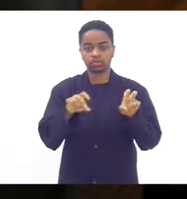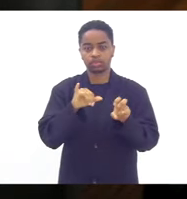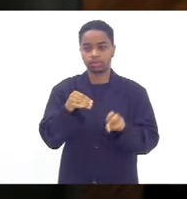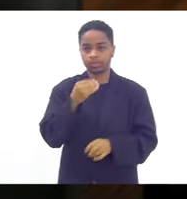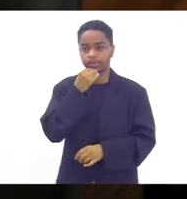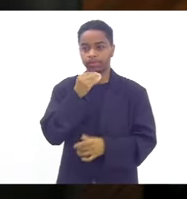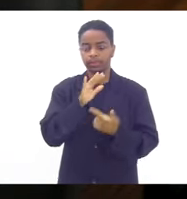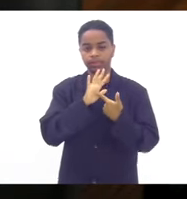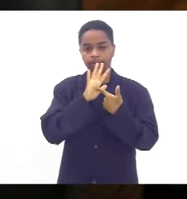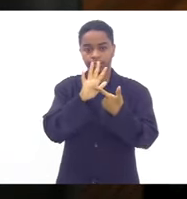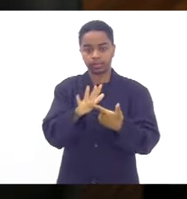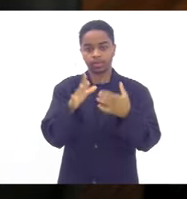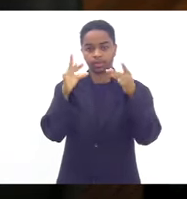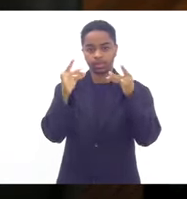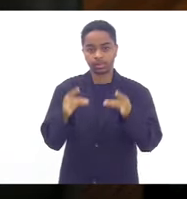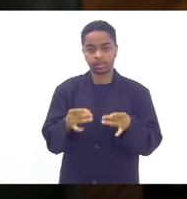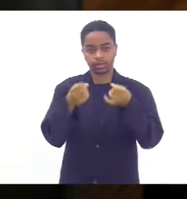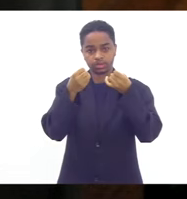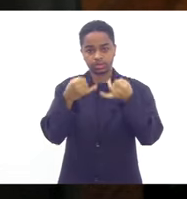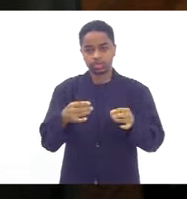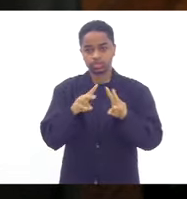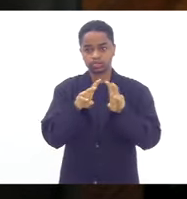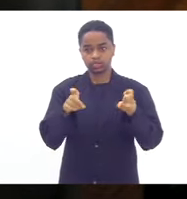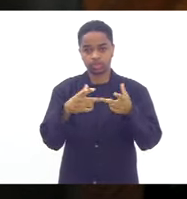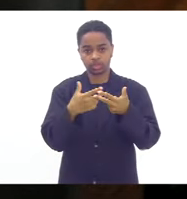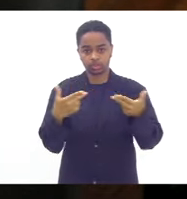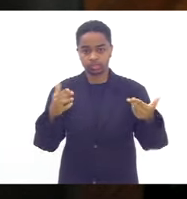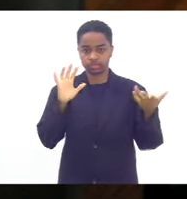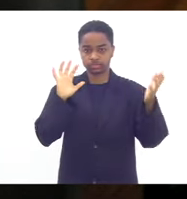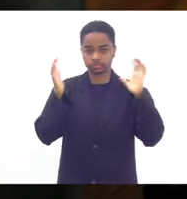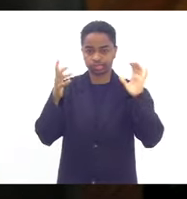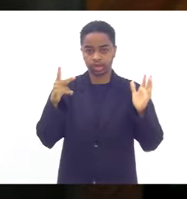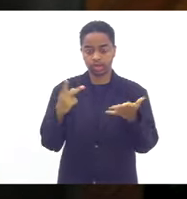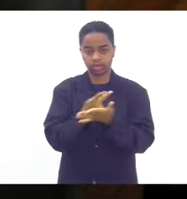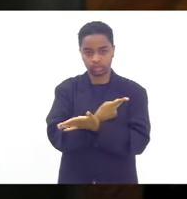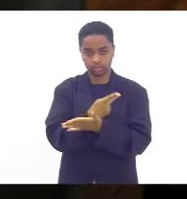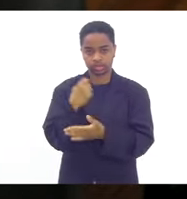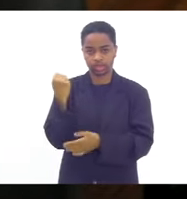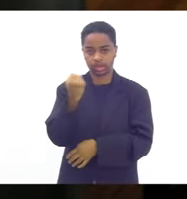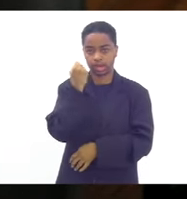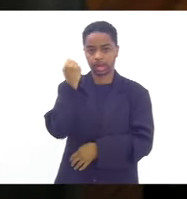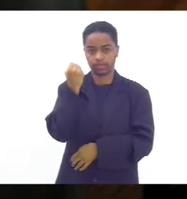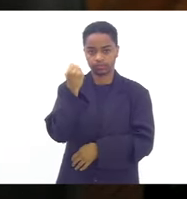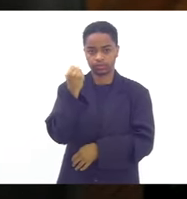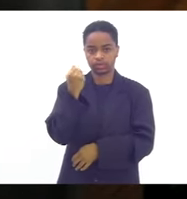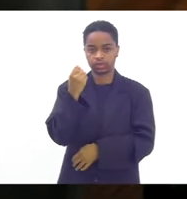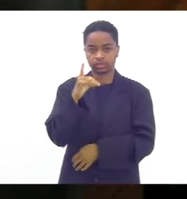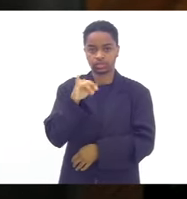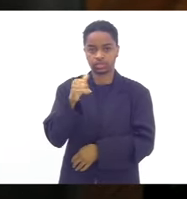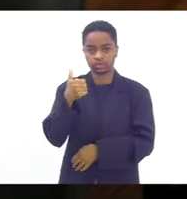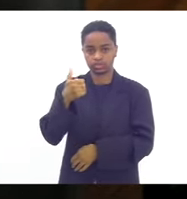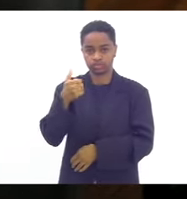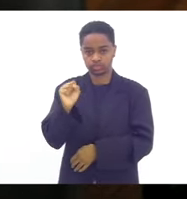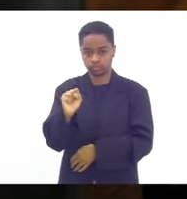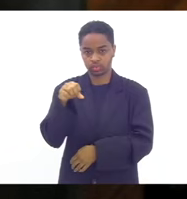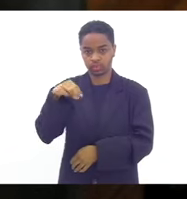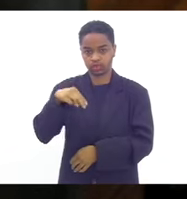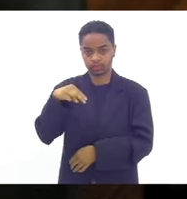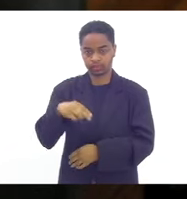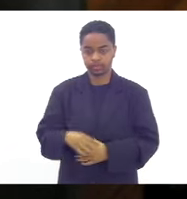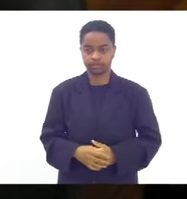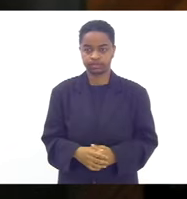de apresentar esclarecimentos a respeito dos eventos climáticos severos que tivemos no último dia 18 de novembro.